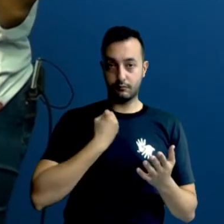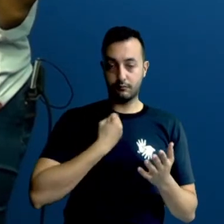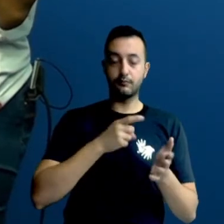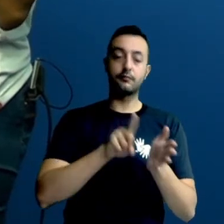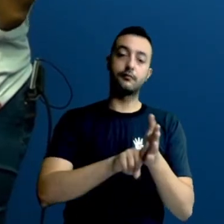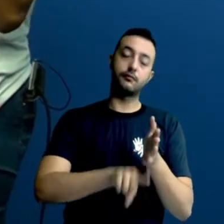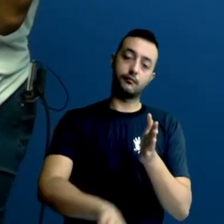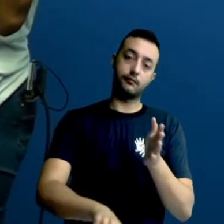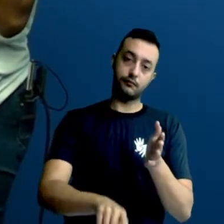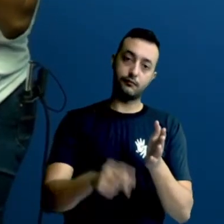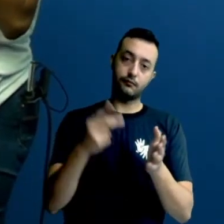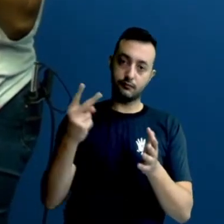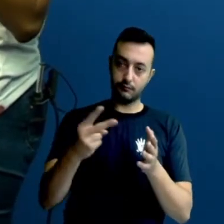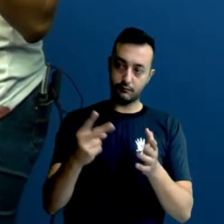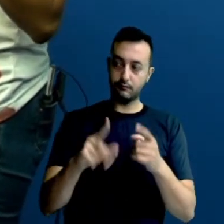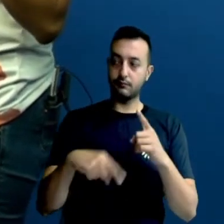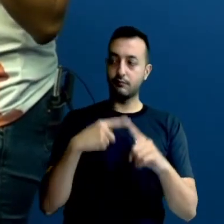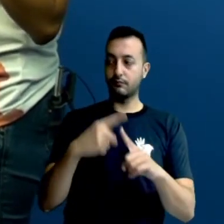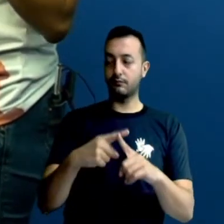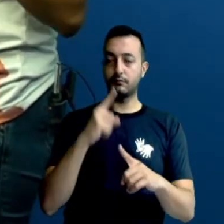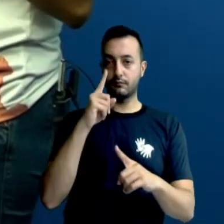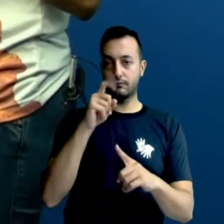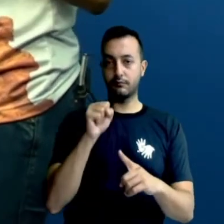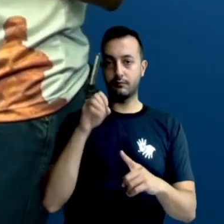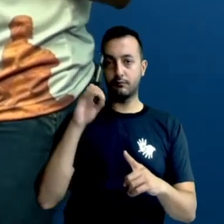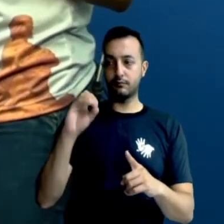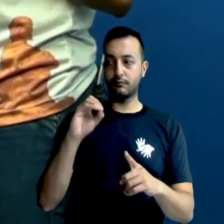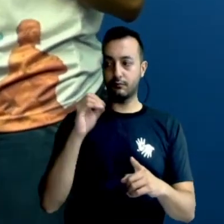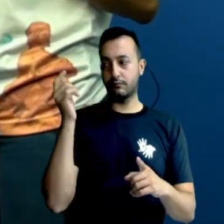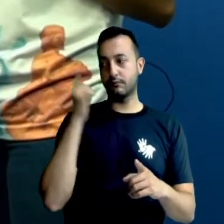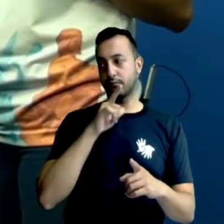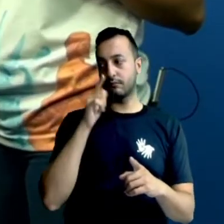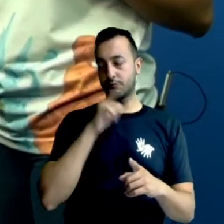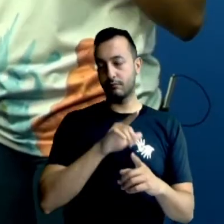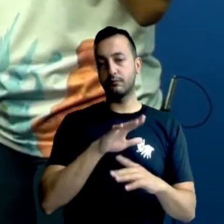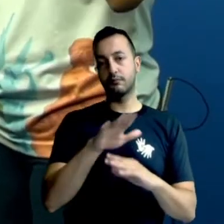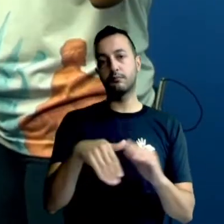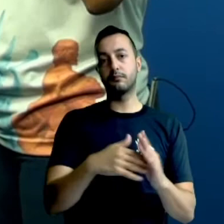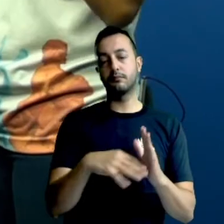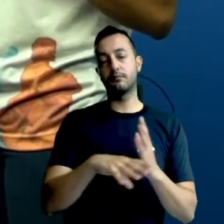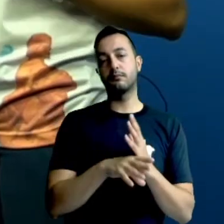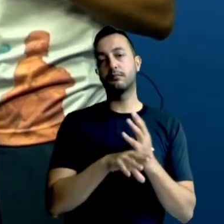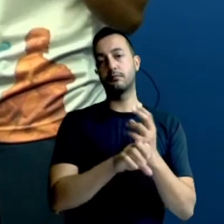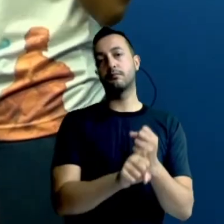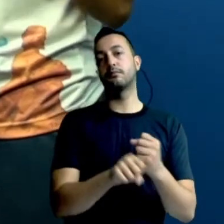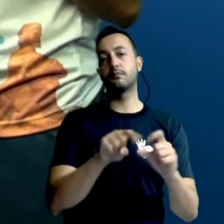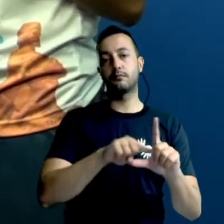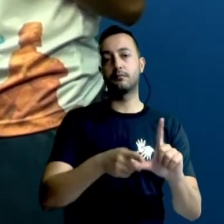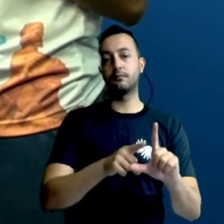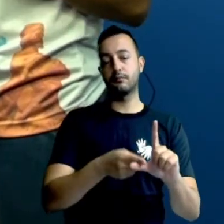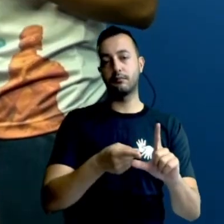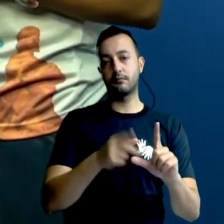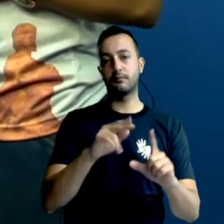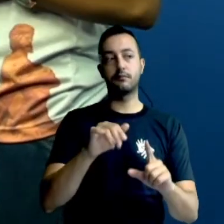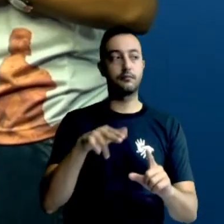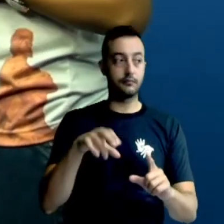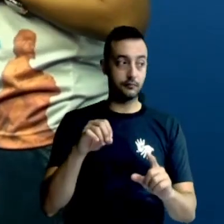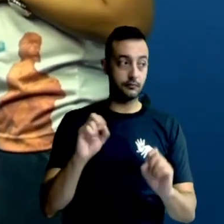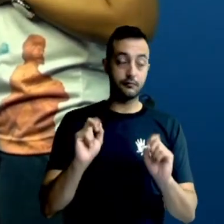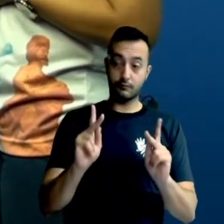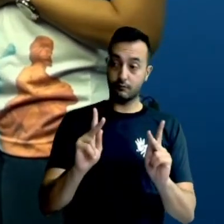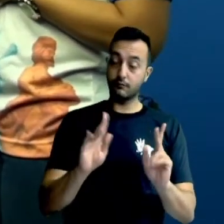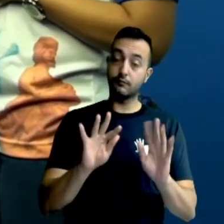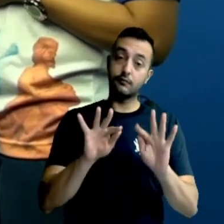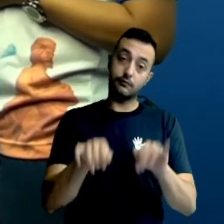subtrai 2, né? E multiplica por 180. Chega na quantidade total de ângulos do polígono. Ok, minha gente? E